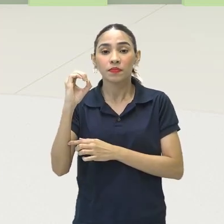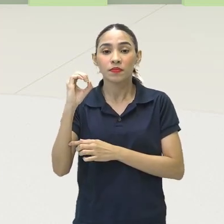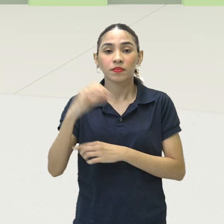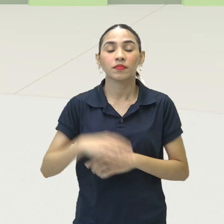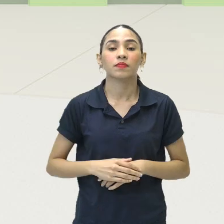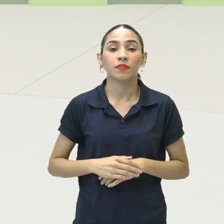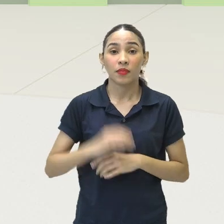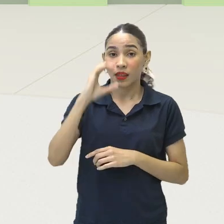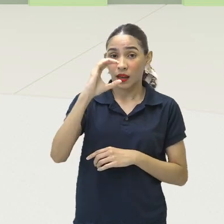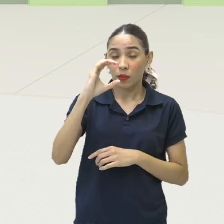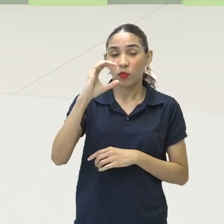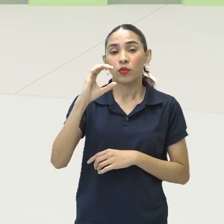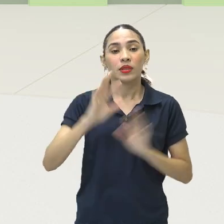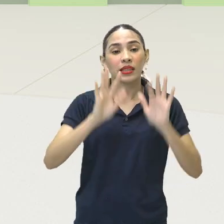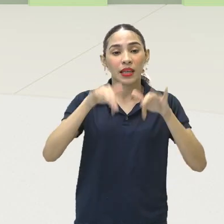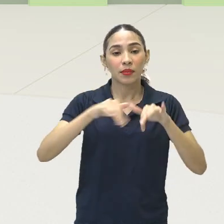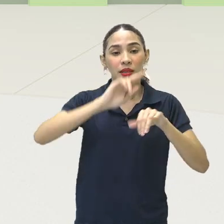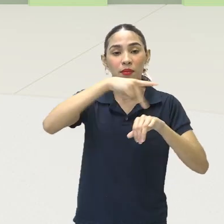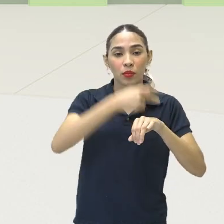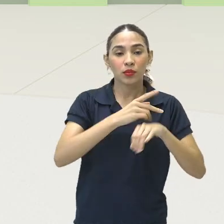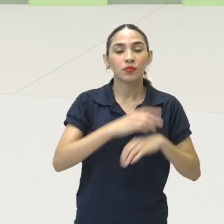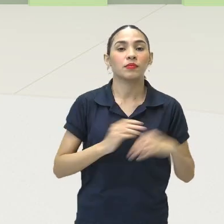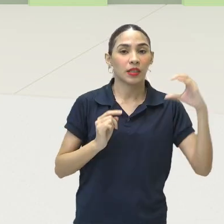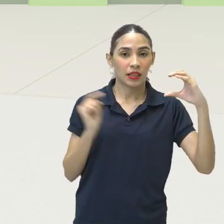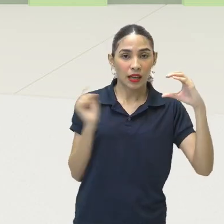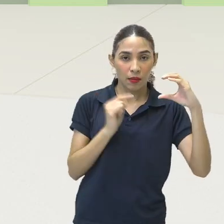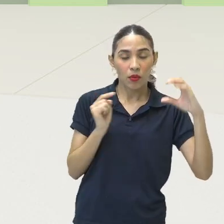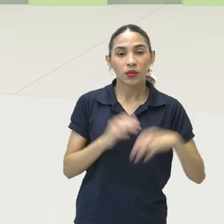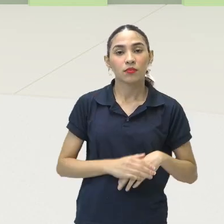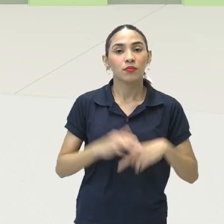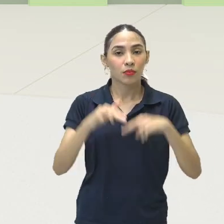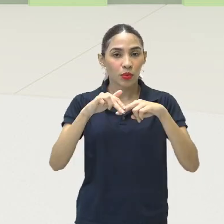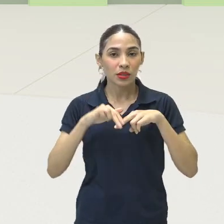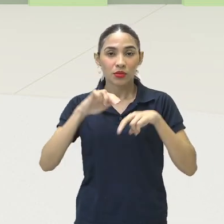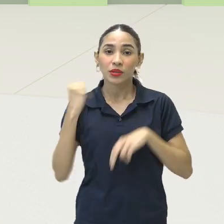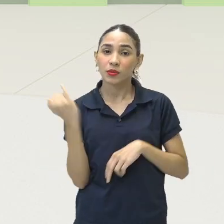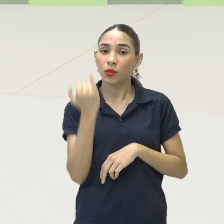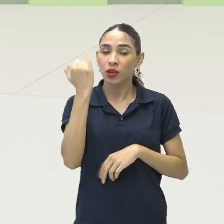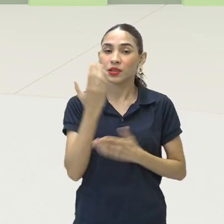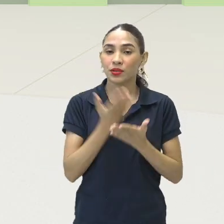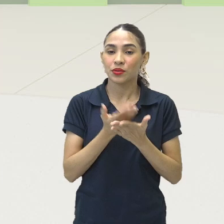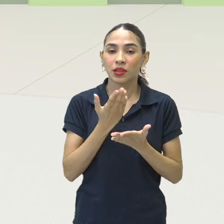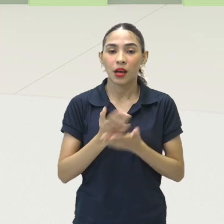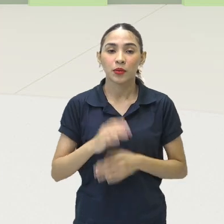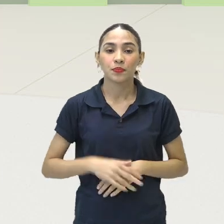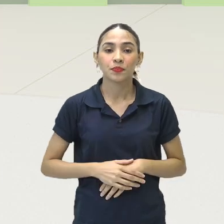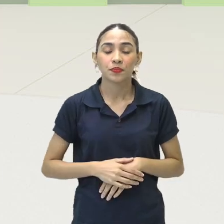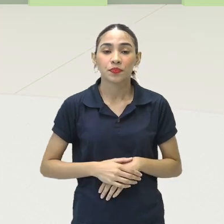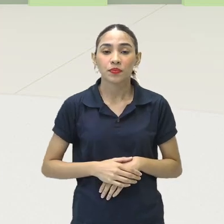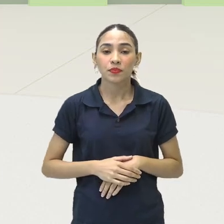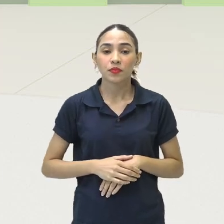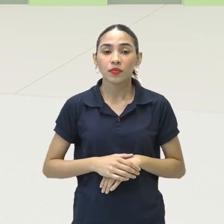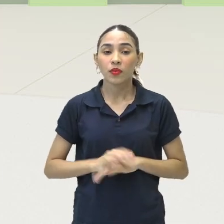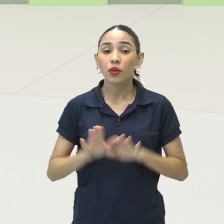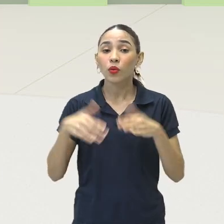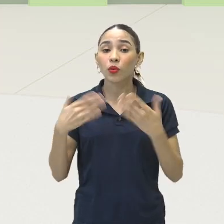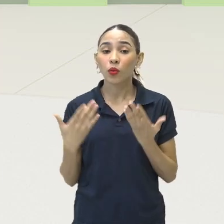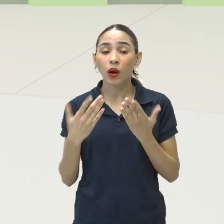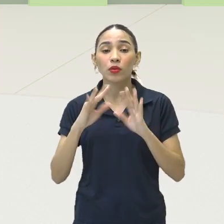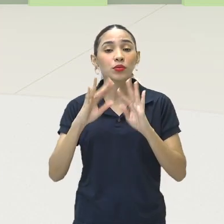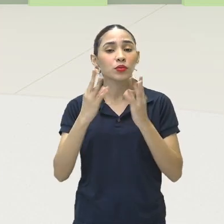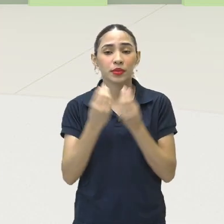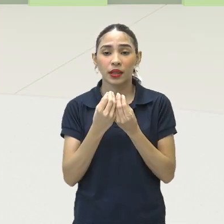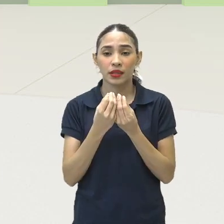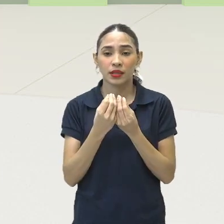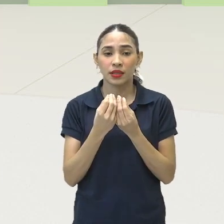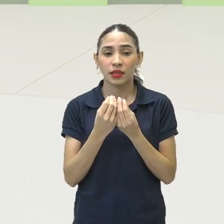cima o carbono e vai terminar ali no outro carbono. Então, por isso é importante nós estudarmos. Agora, que composto é esse? Onde